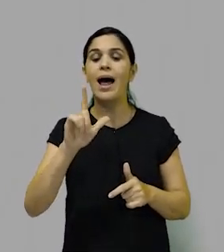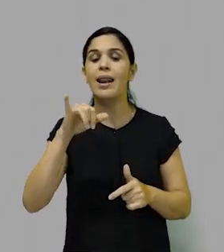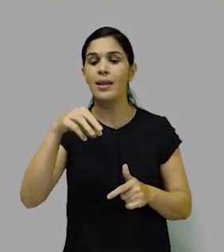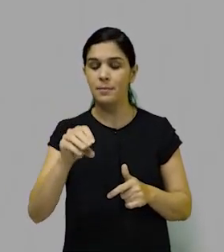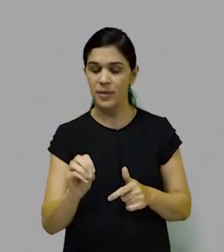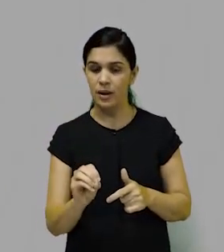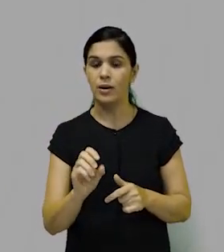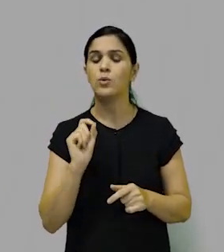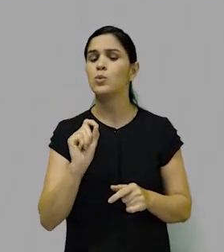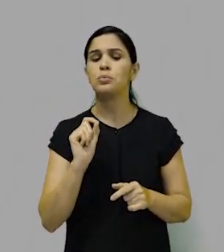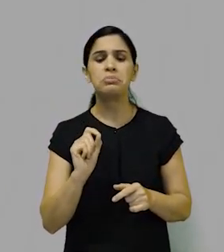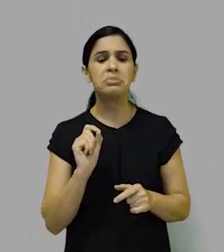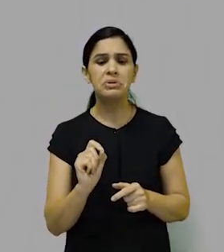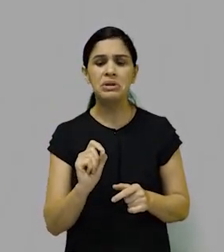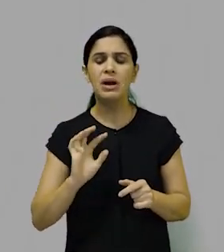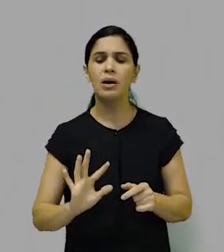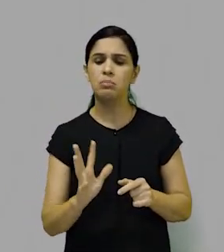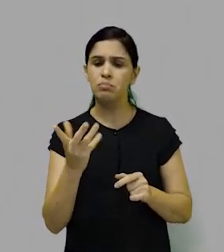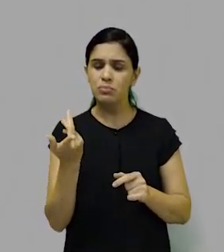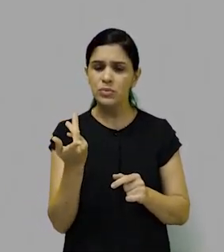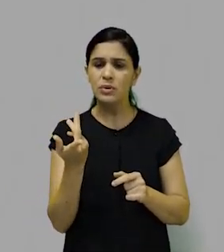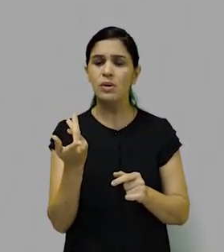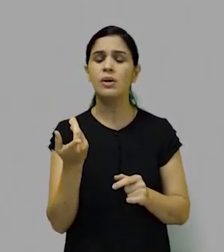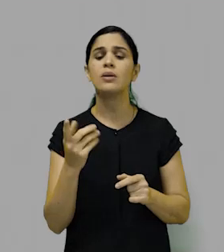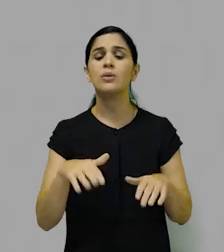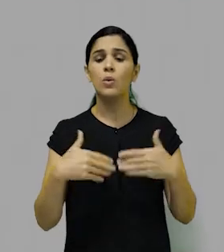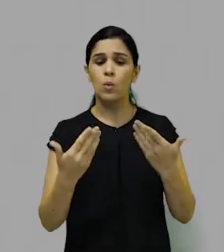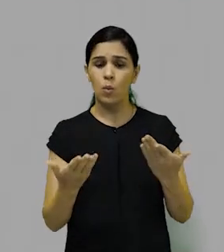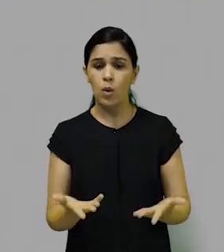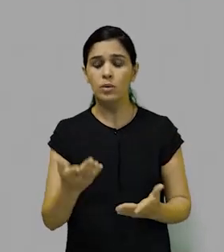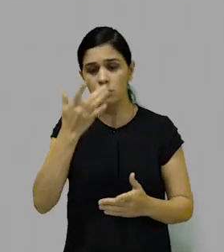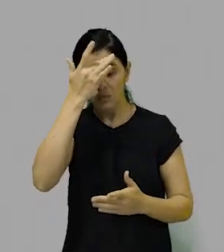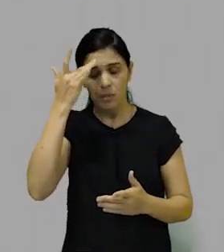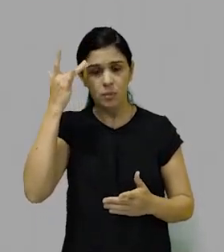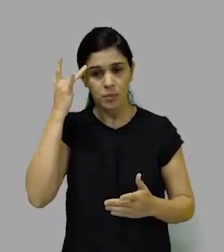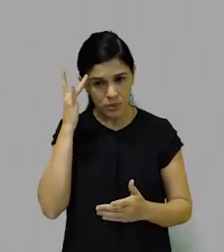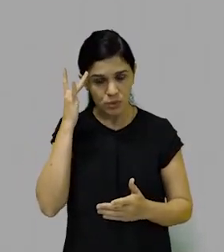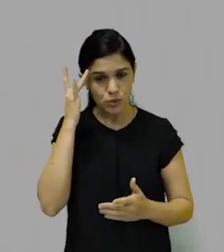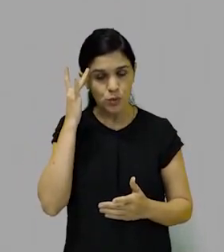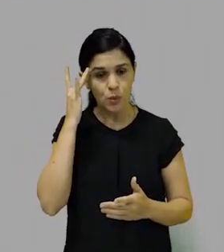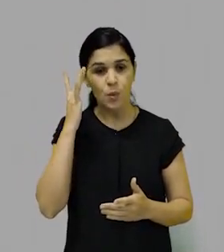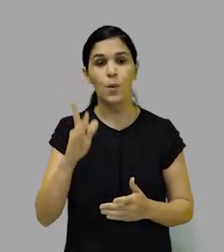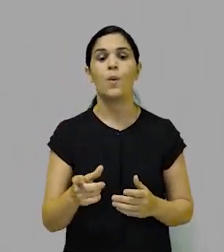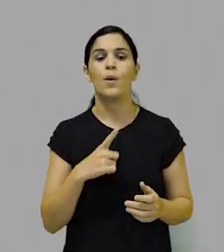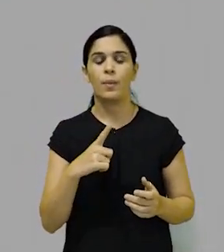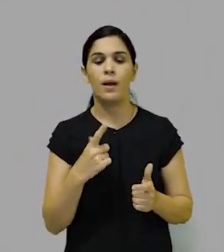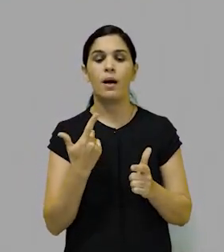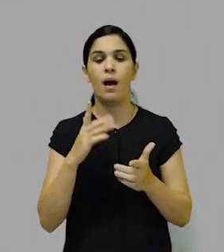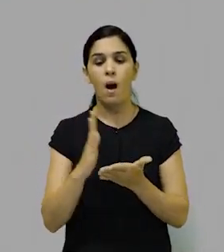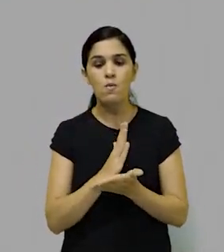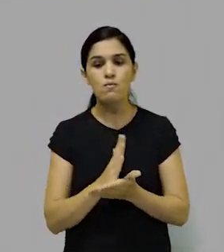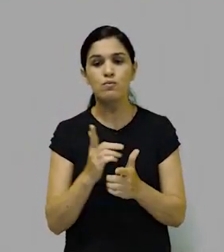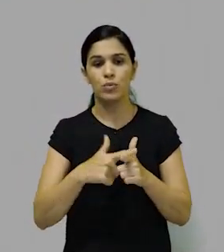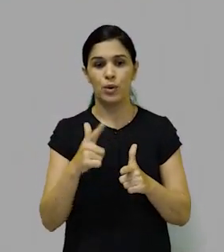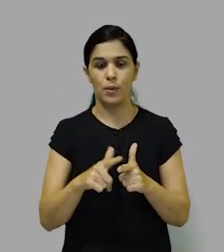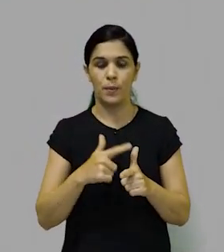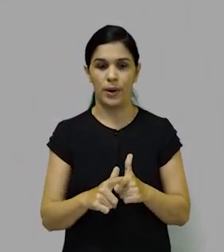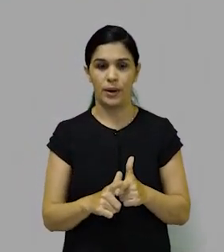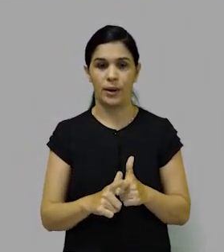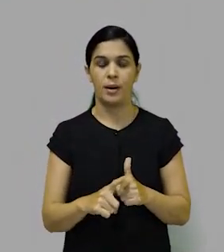demais determinado alimento ou de forma insuficiente, a gente vai estar causando algum probleminha ali para a nossa